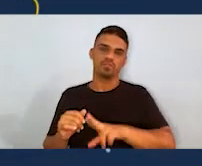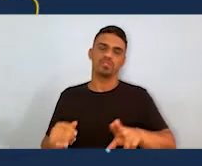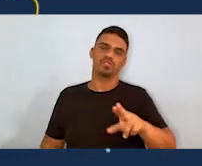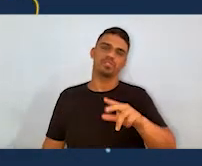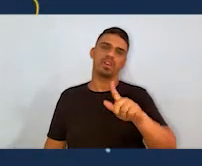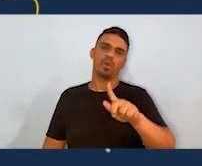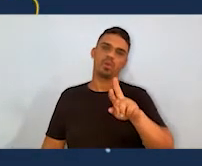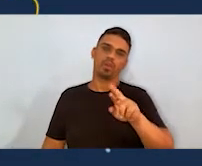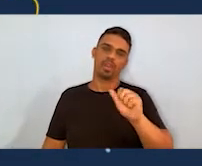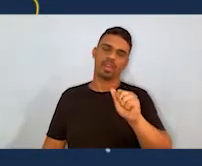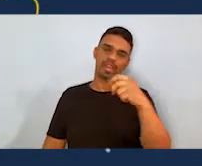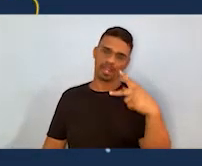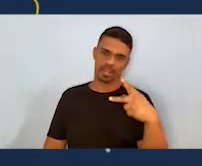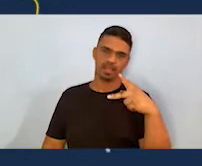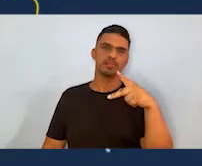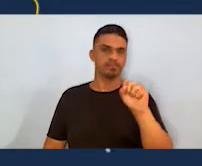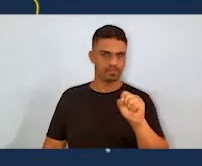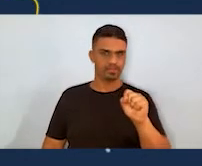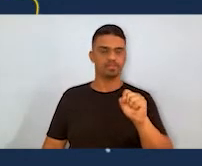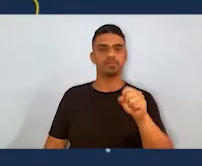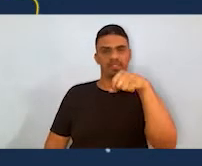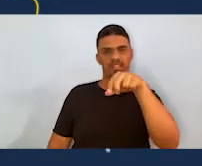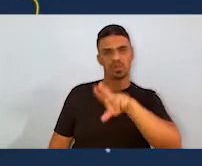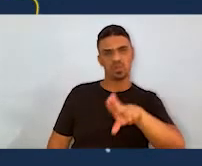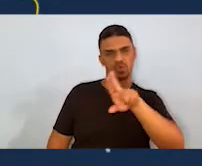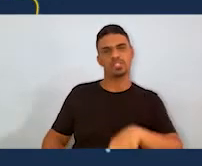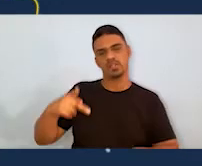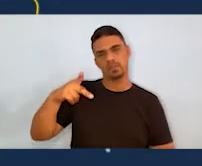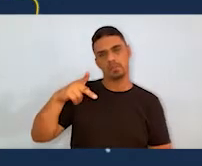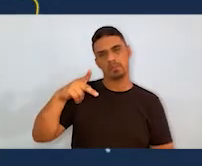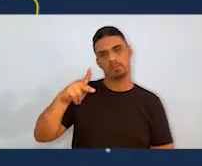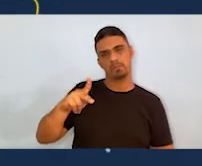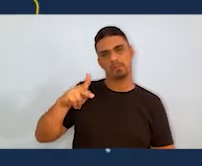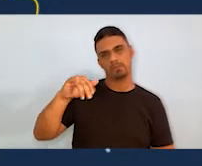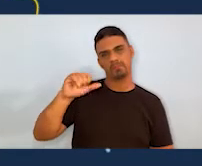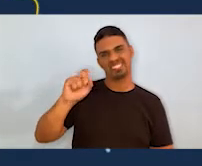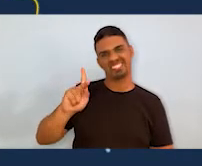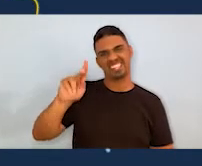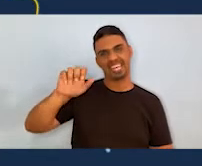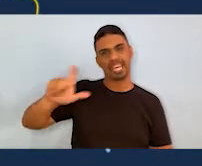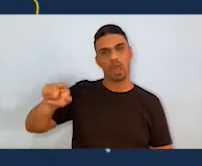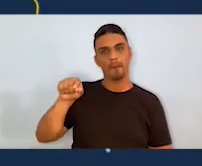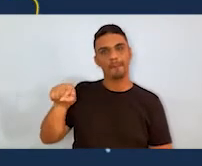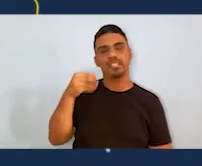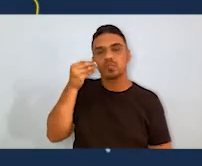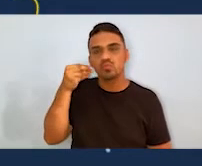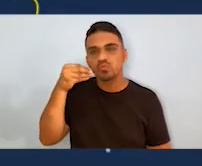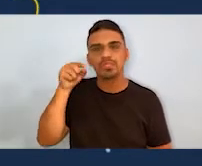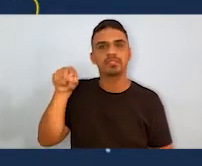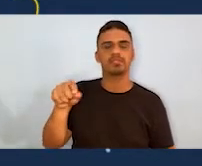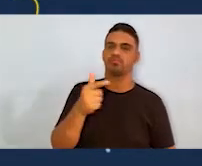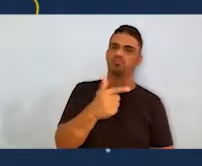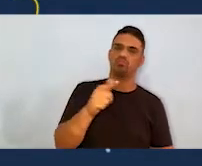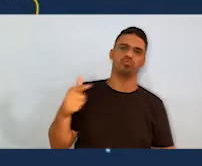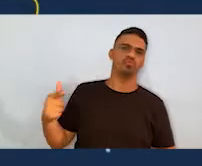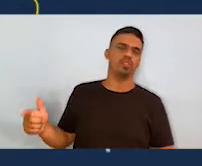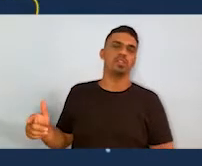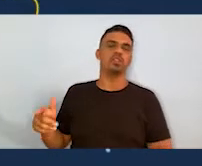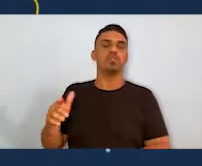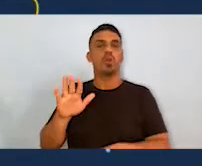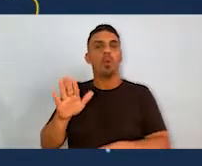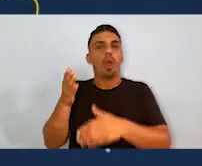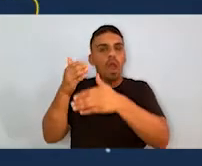eu estou usando o Piskel, mas assim, eu não sou acostumada com o Piskel, eu treinei um pouco para poder fazer